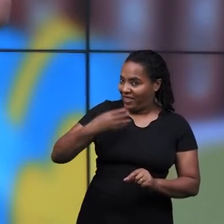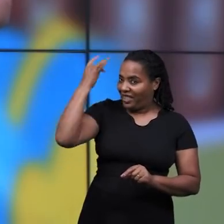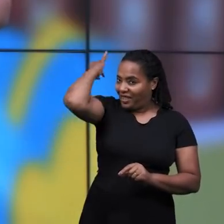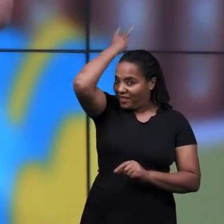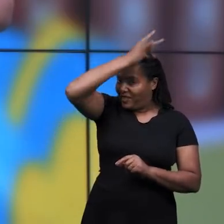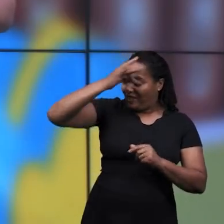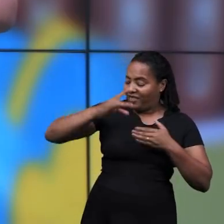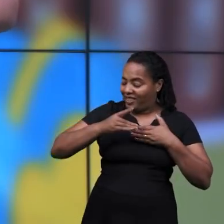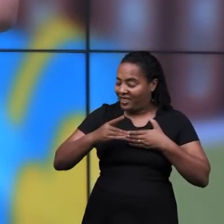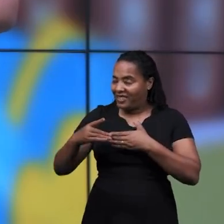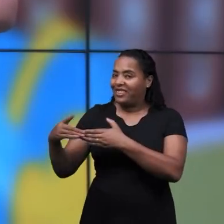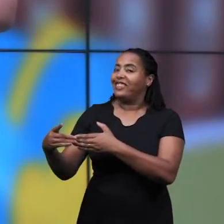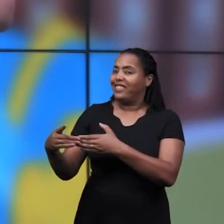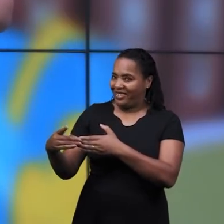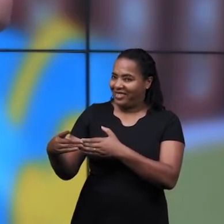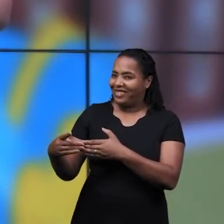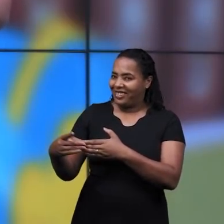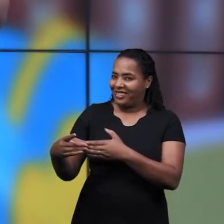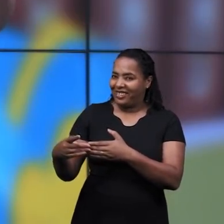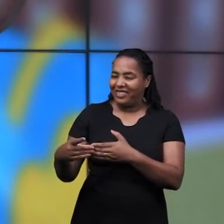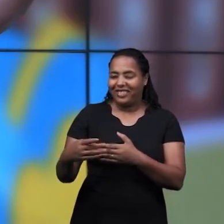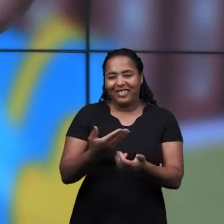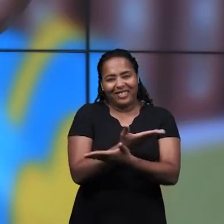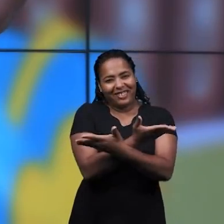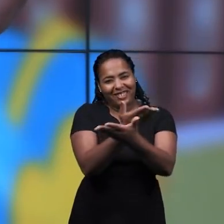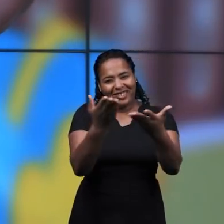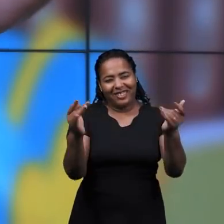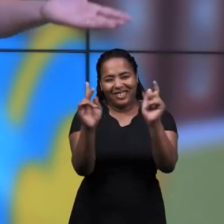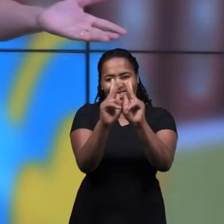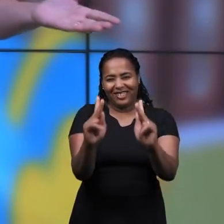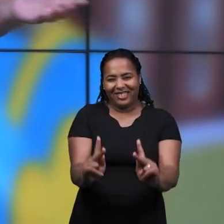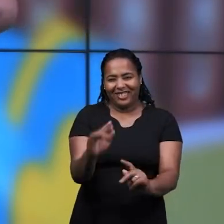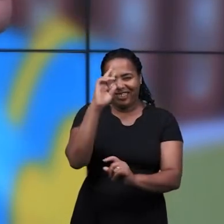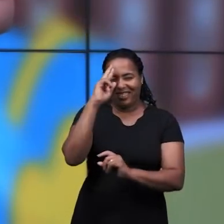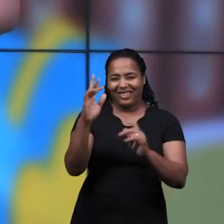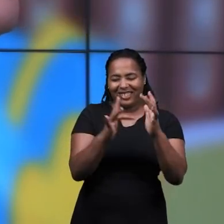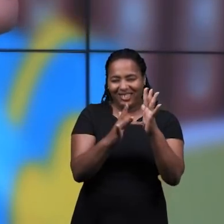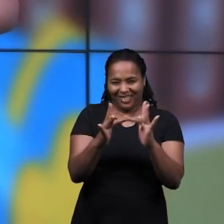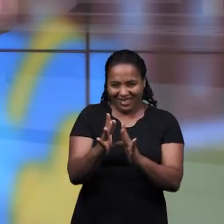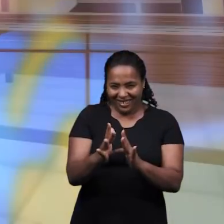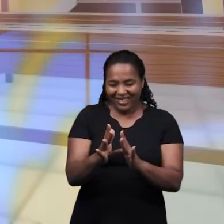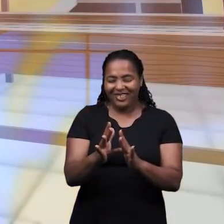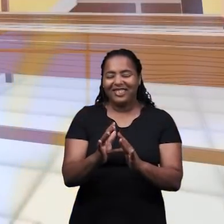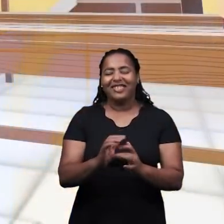pelo Espírito Santo de Deus. A todos, a paz do Senhor.